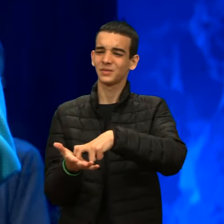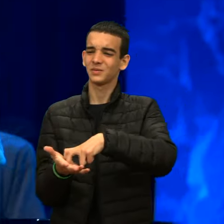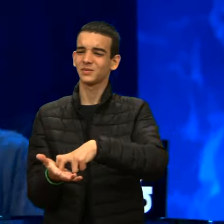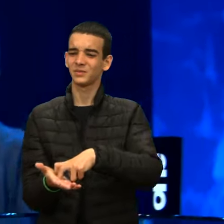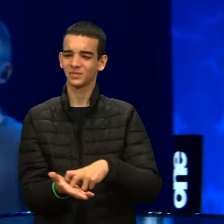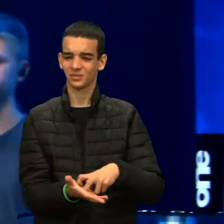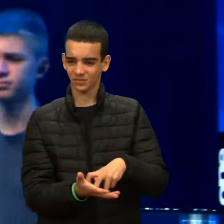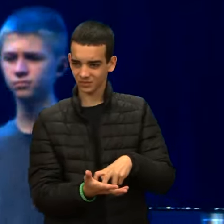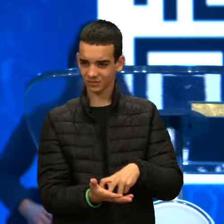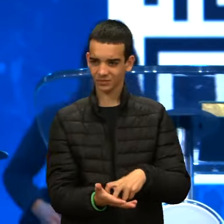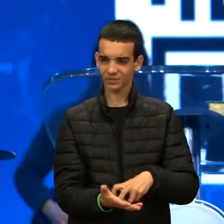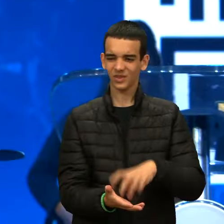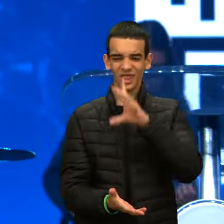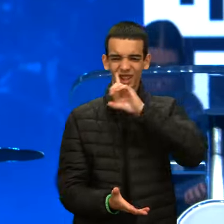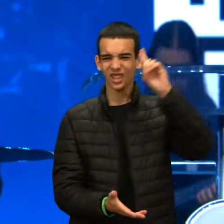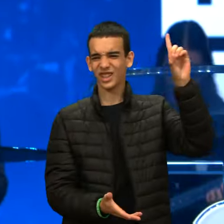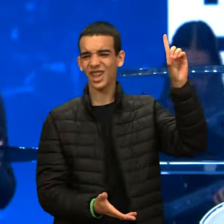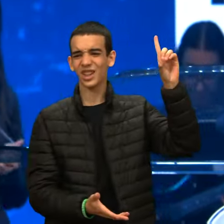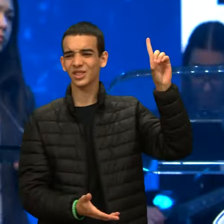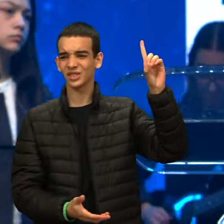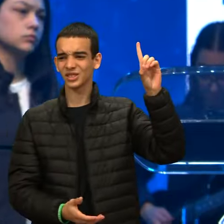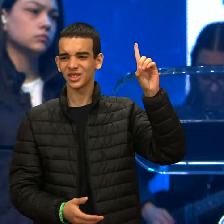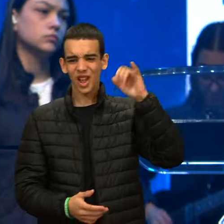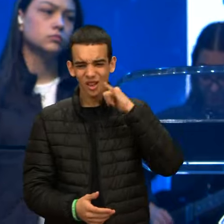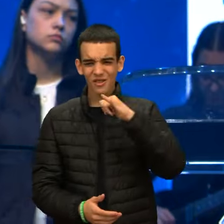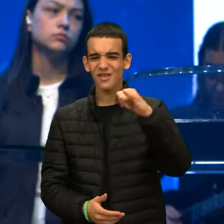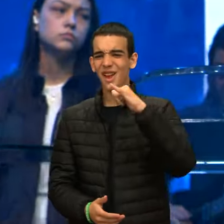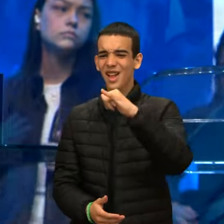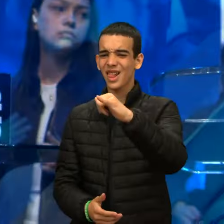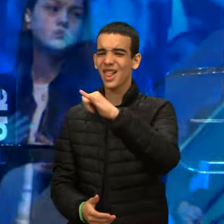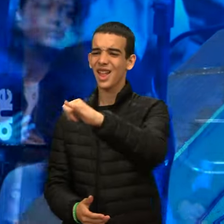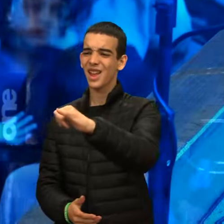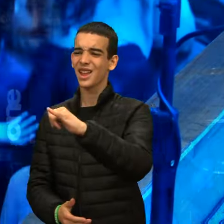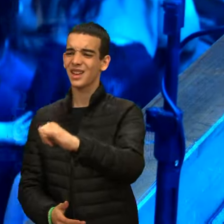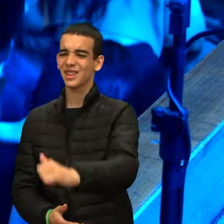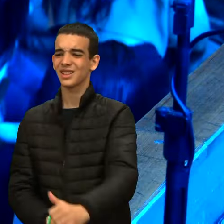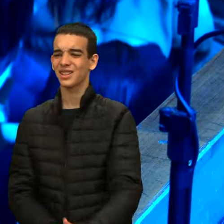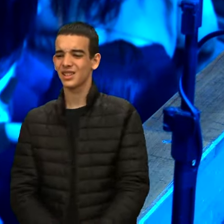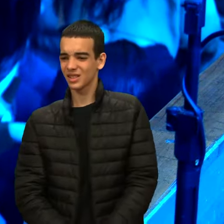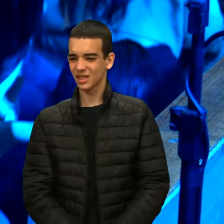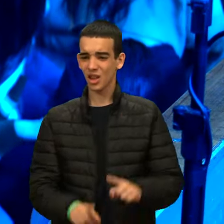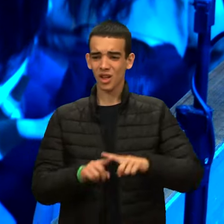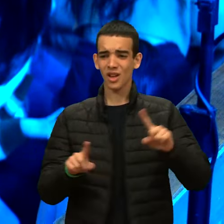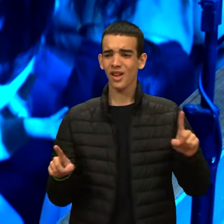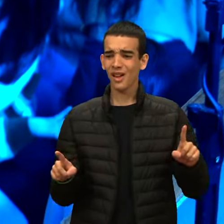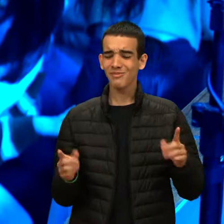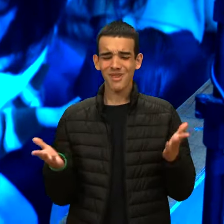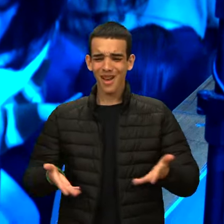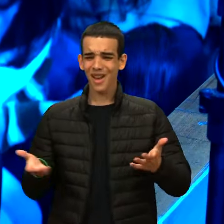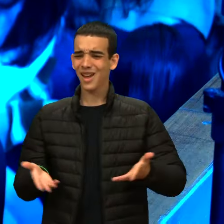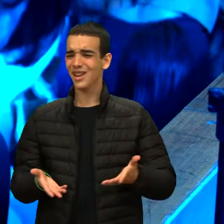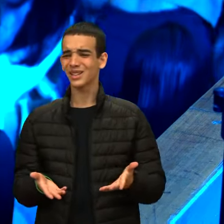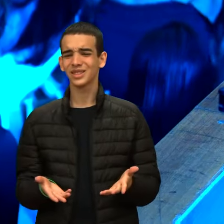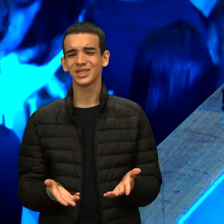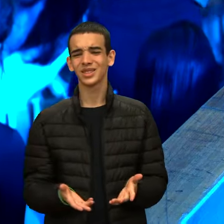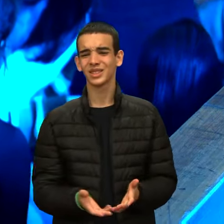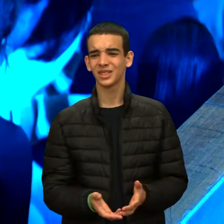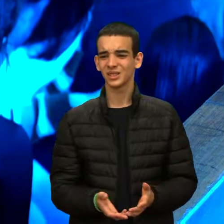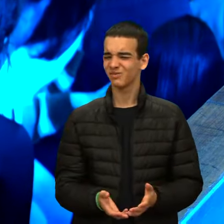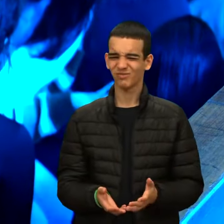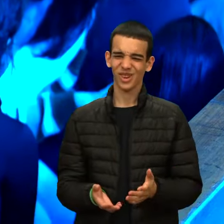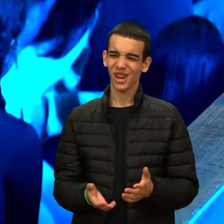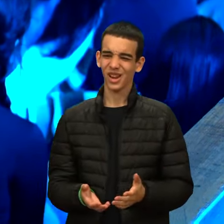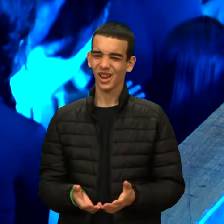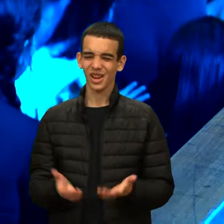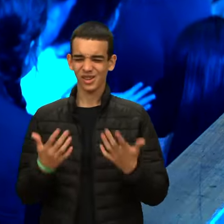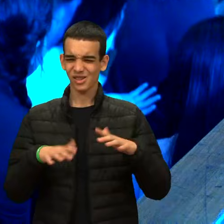tem falado e que o Senhor tem constrangido, mas hoje decidiram que não vão vir até aqui à frente. Deus, independente de